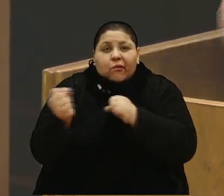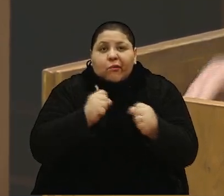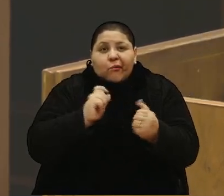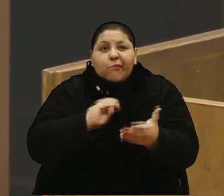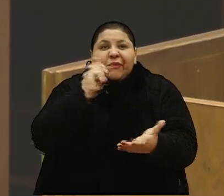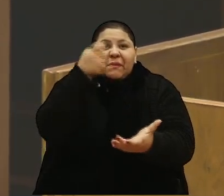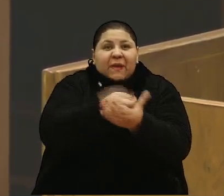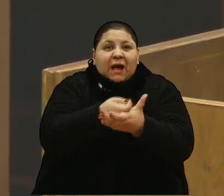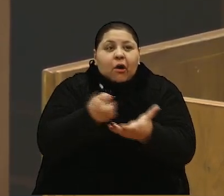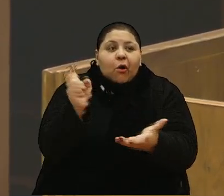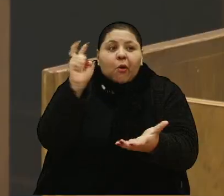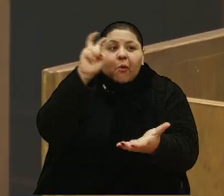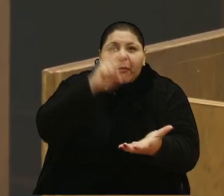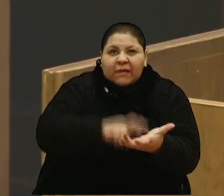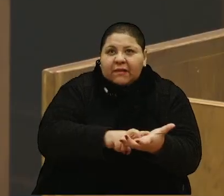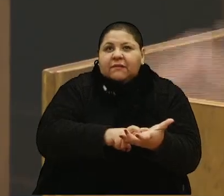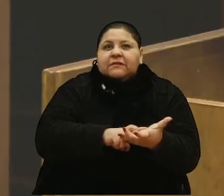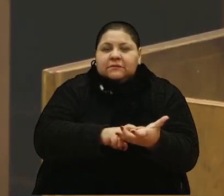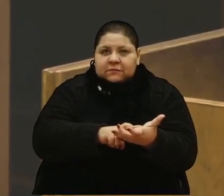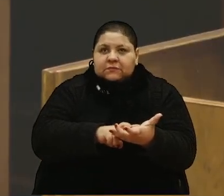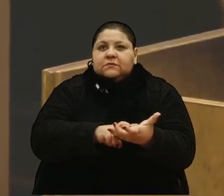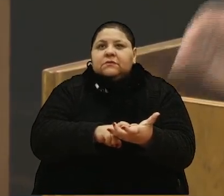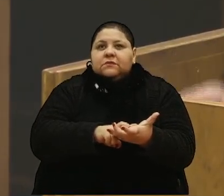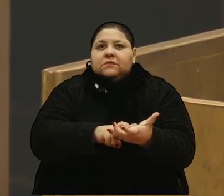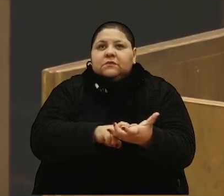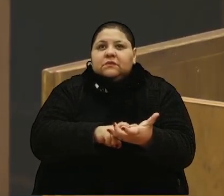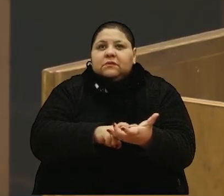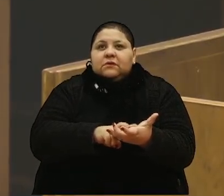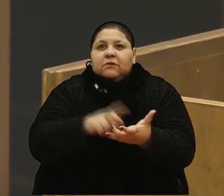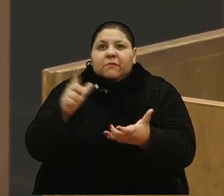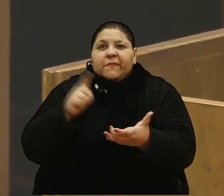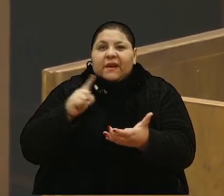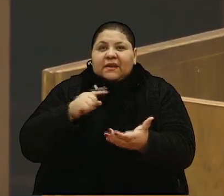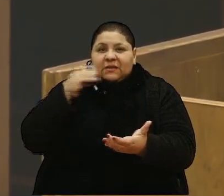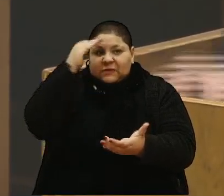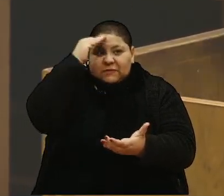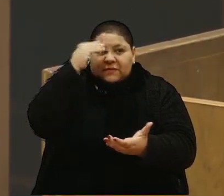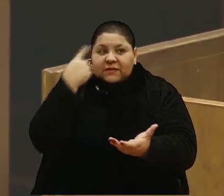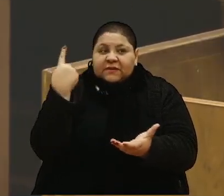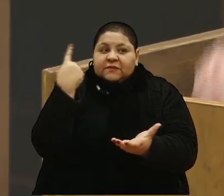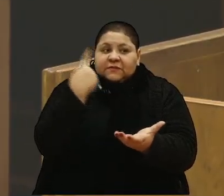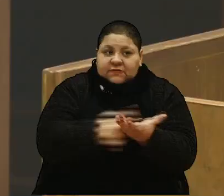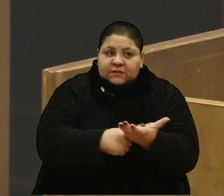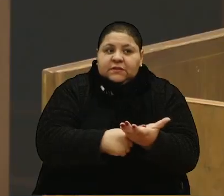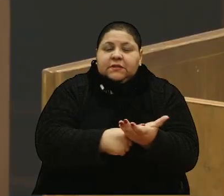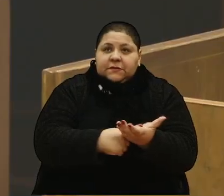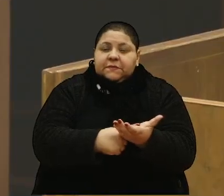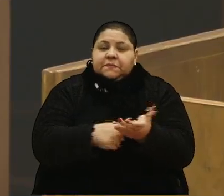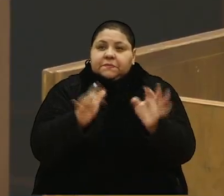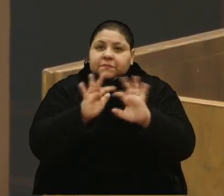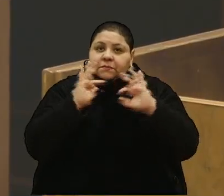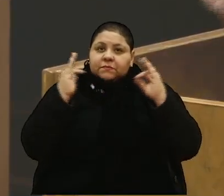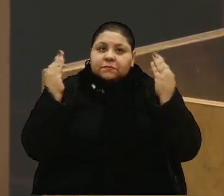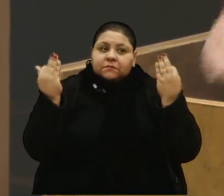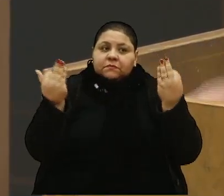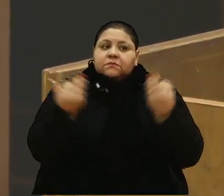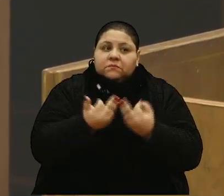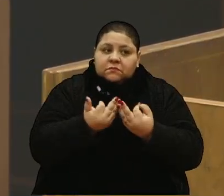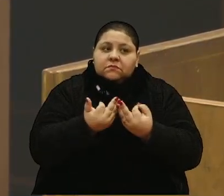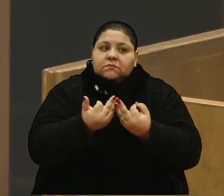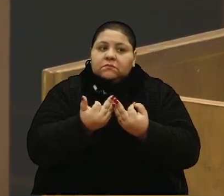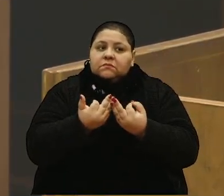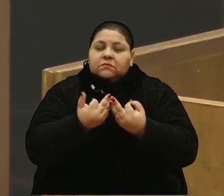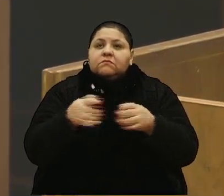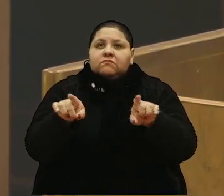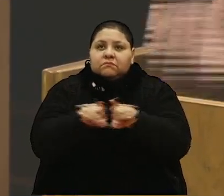o banco, para poder cumprir seus compromissos, para sustentar sua família e levar em casa,